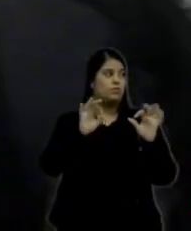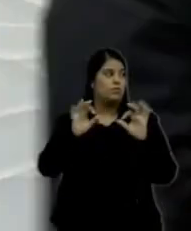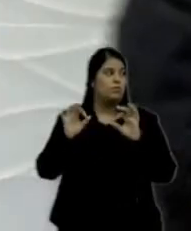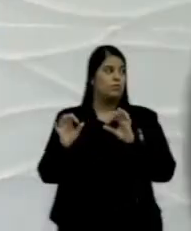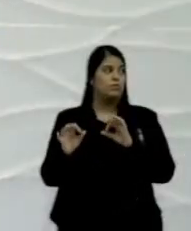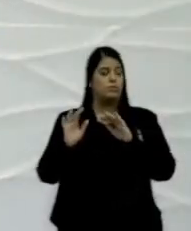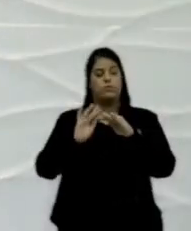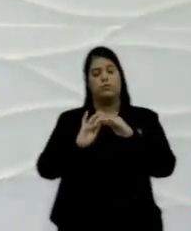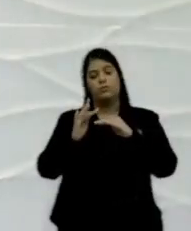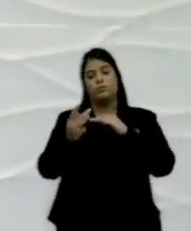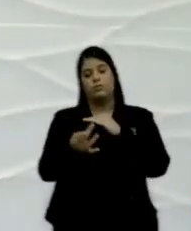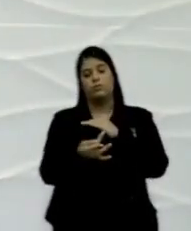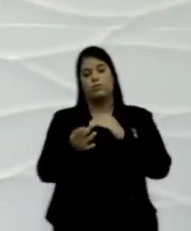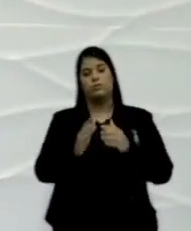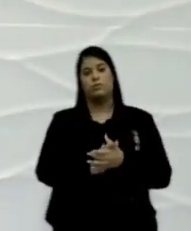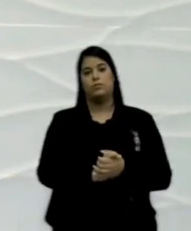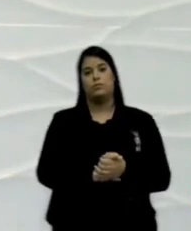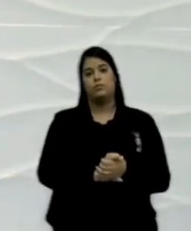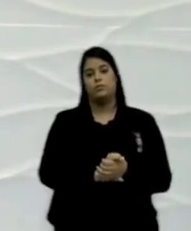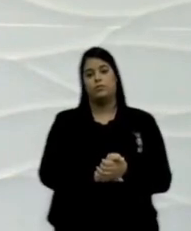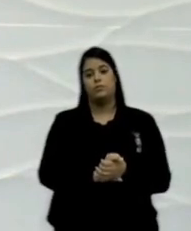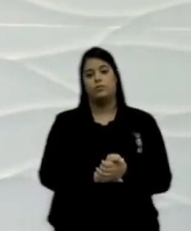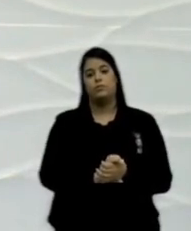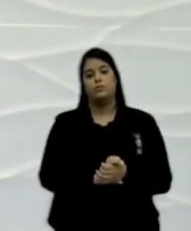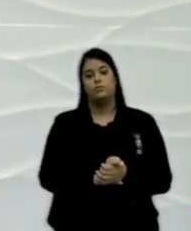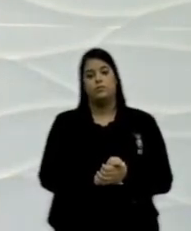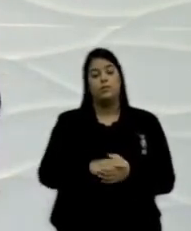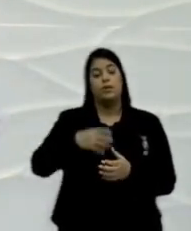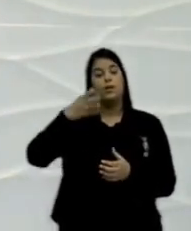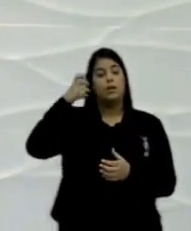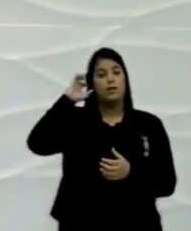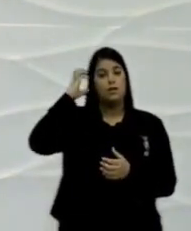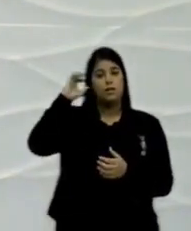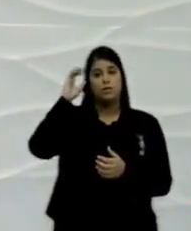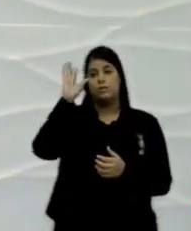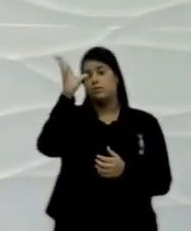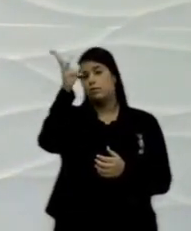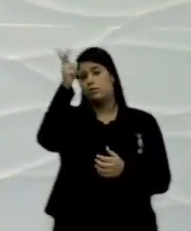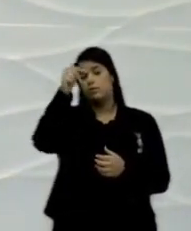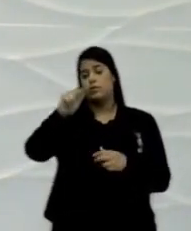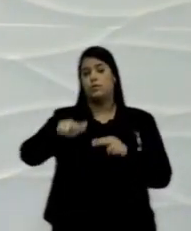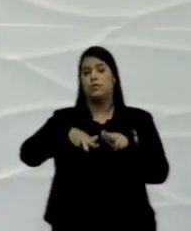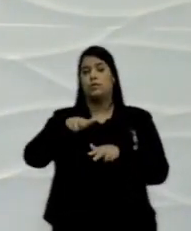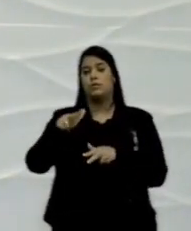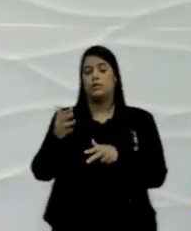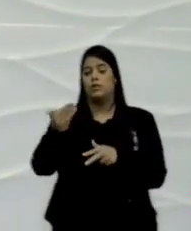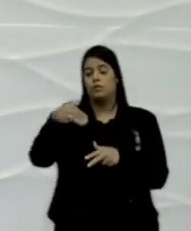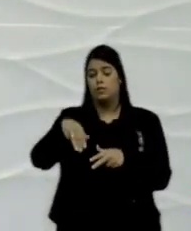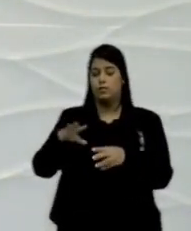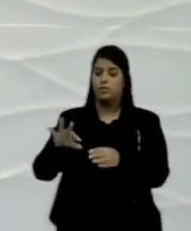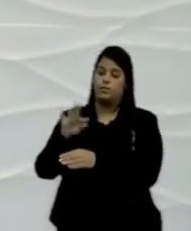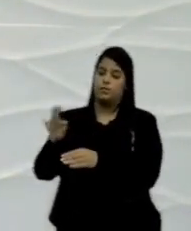redes sociais, através das rádios, São Bento FM, Espírito Santo FM.